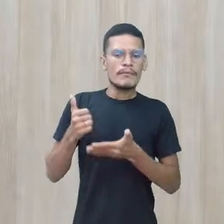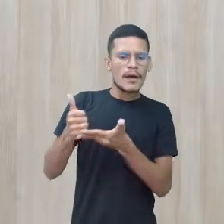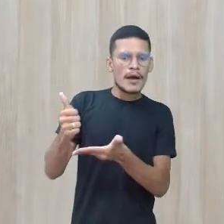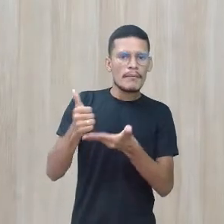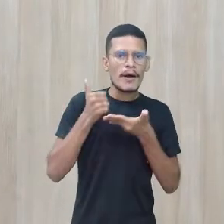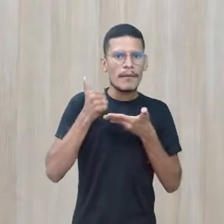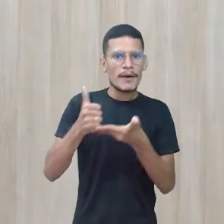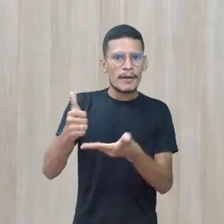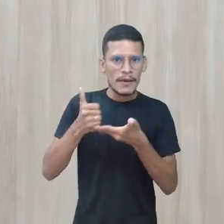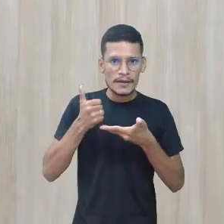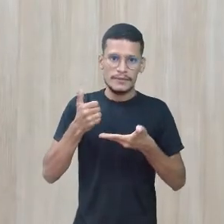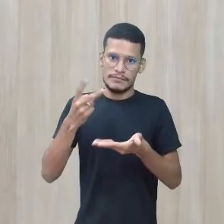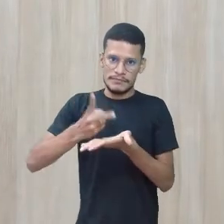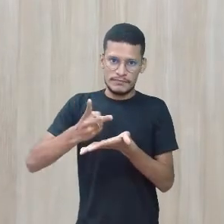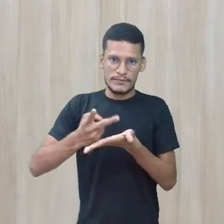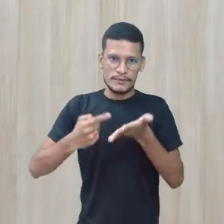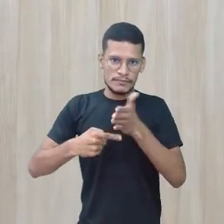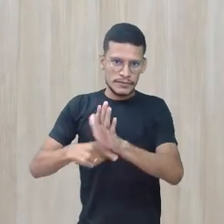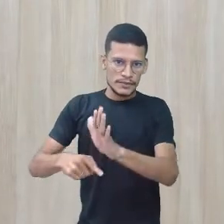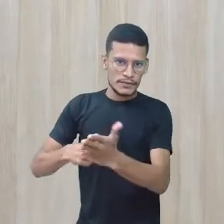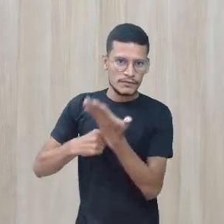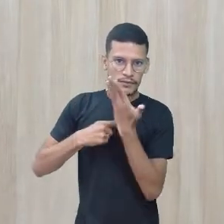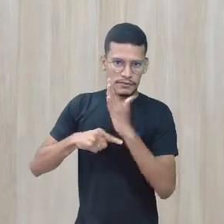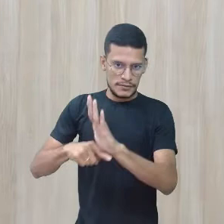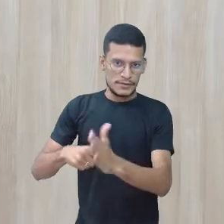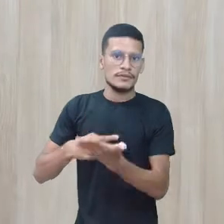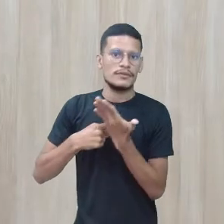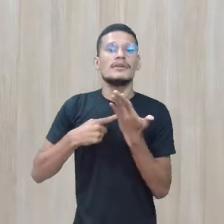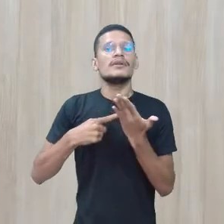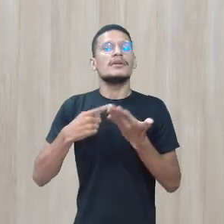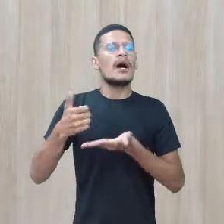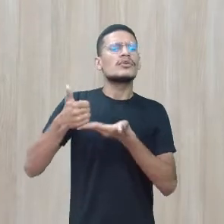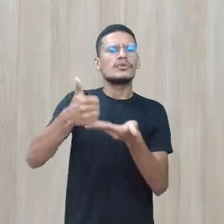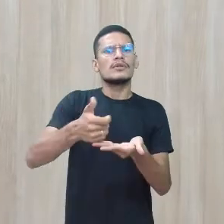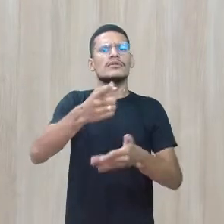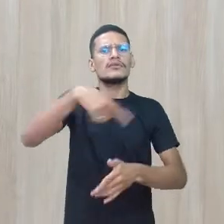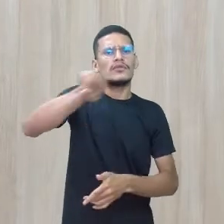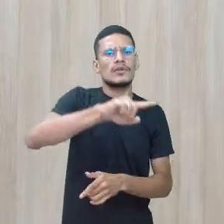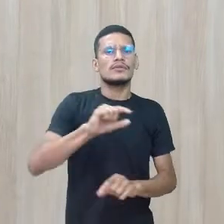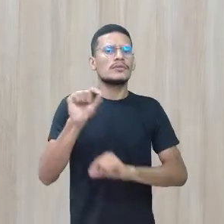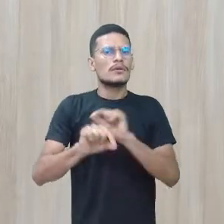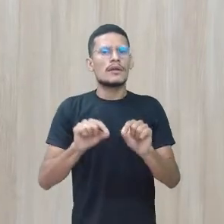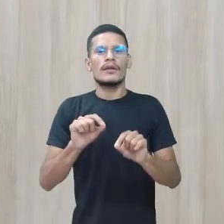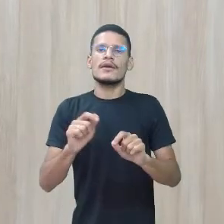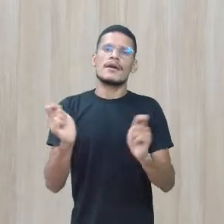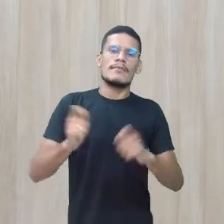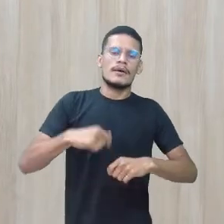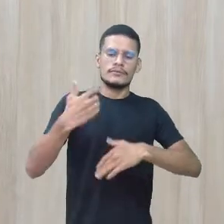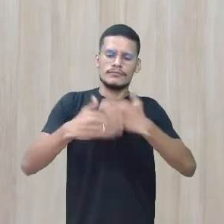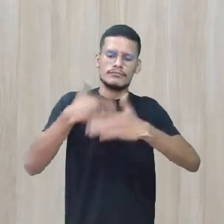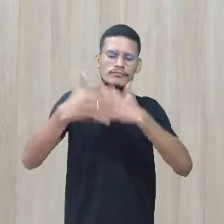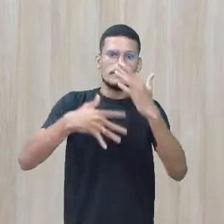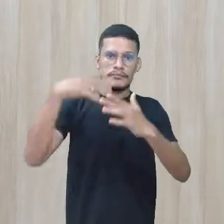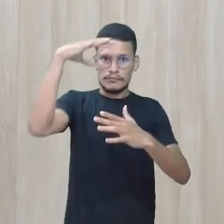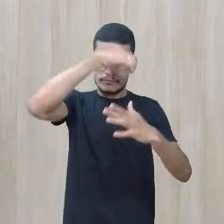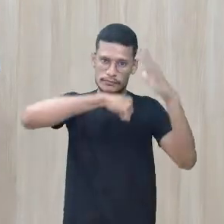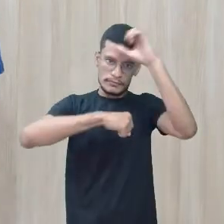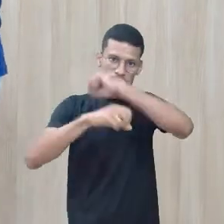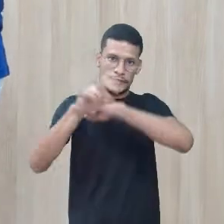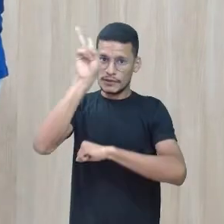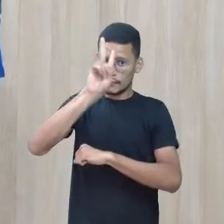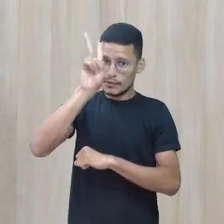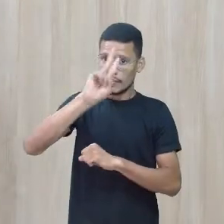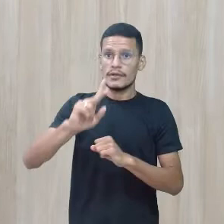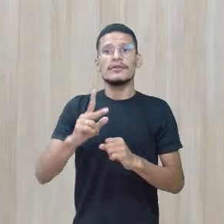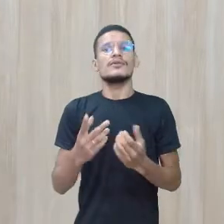ajudando aqui um ao outro, né, e contribuindo aí com vocês para que vocês possam desenvolver aí o aprendizado da história, né,